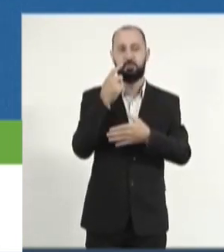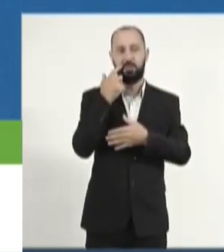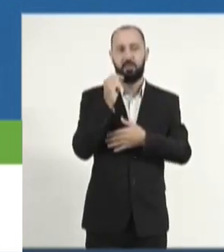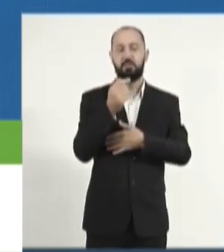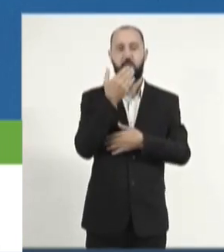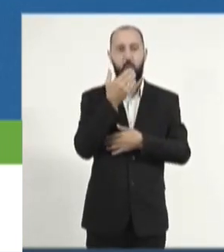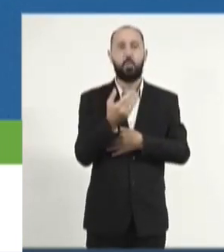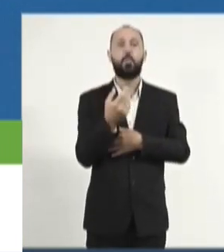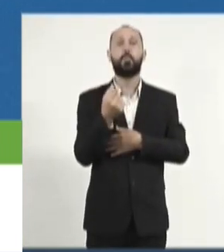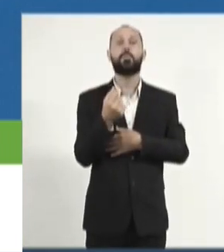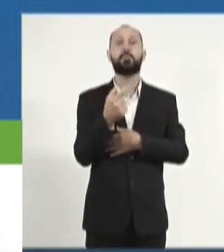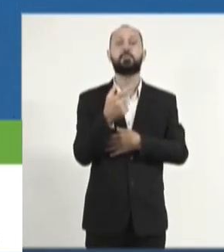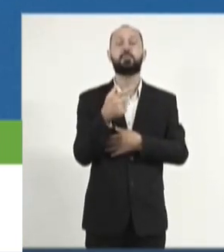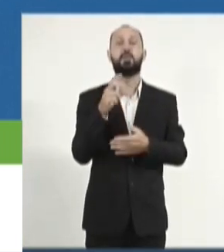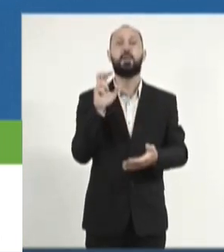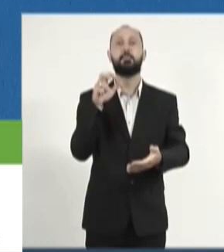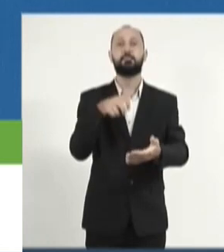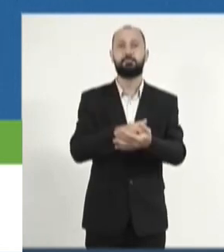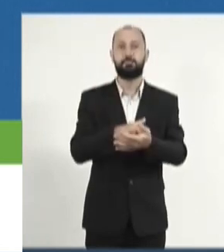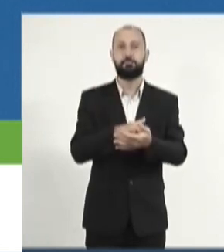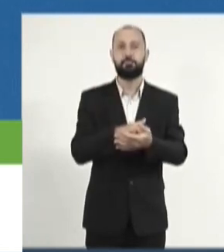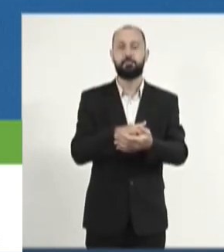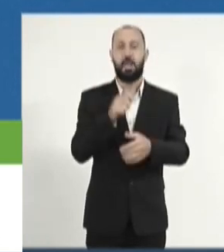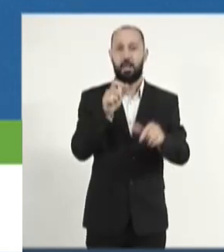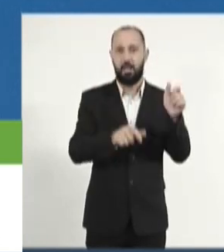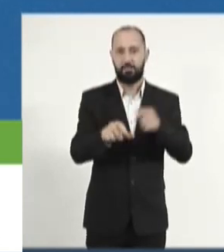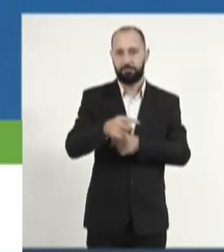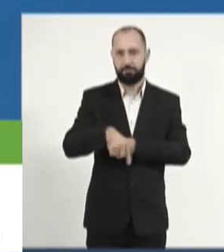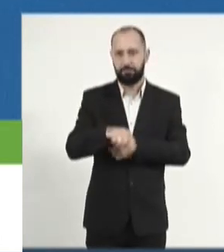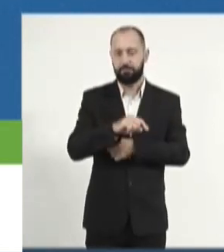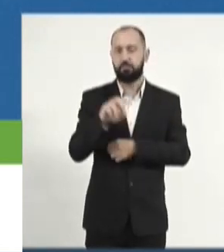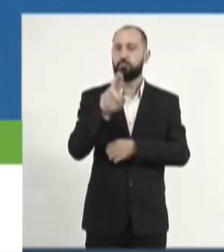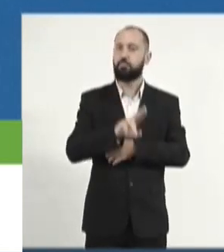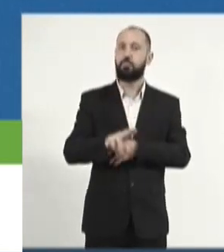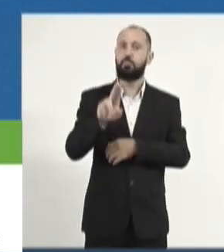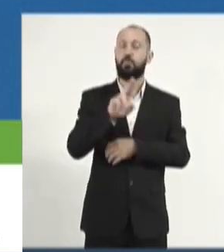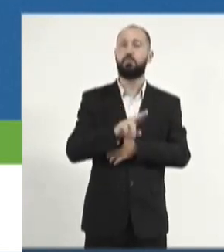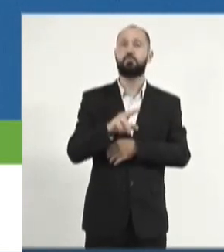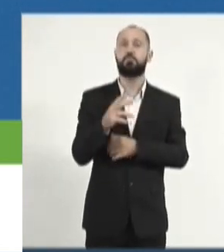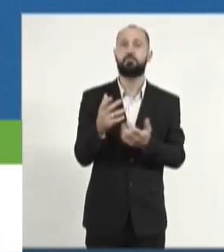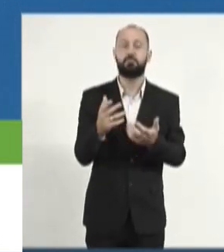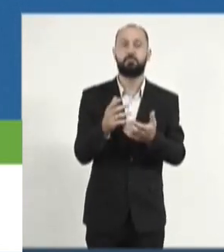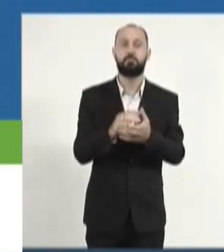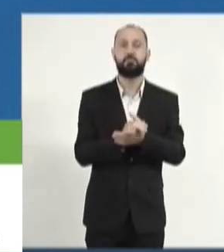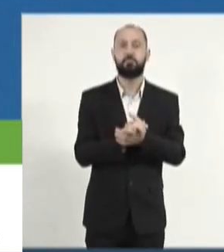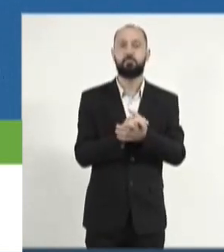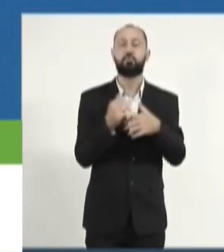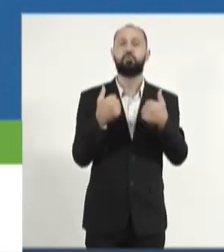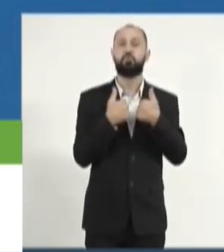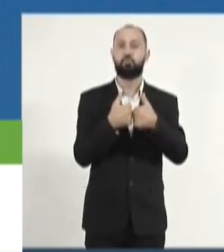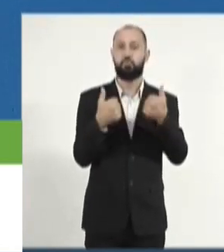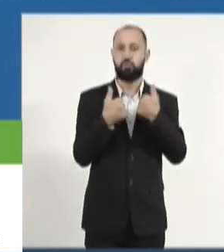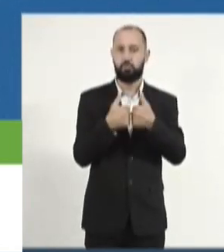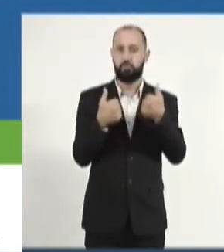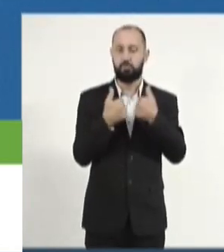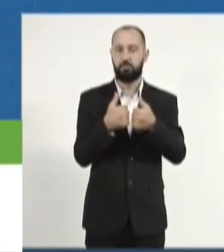essa cobrança que penaliza o consumidor, usuários do transporte de